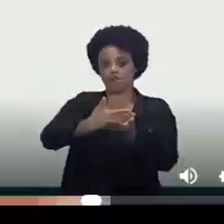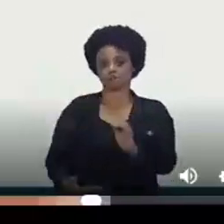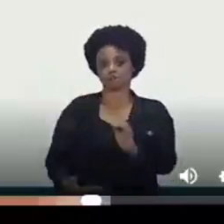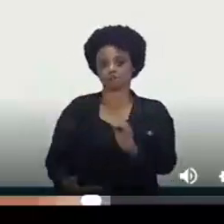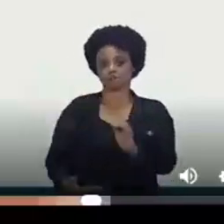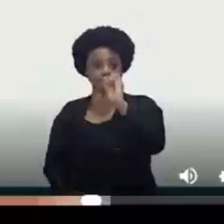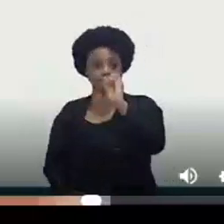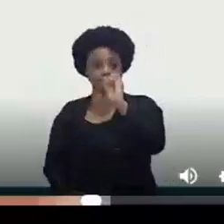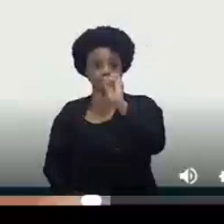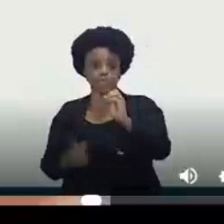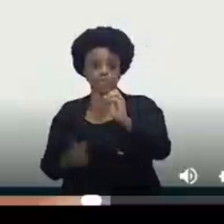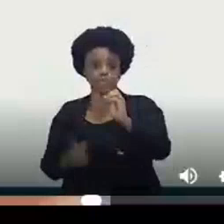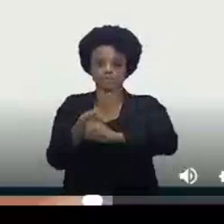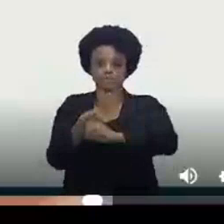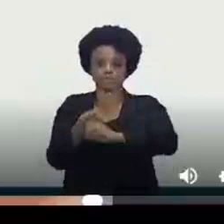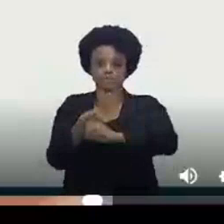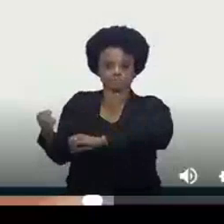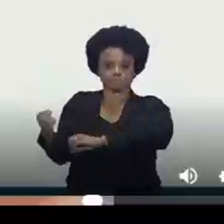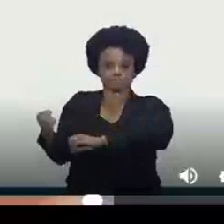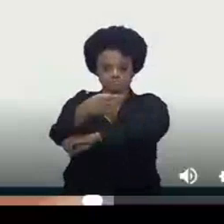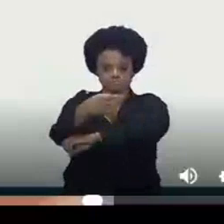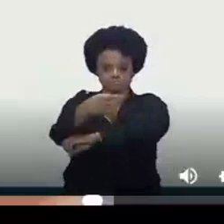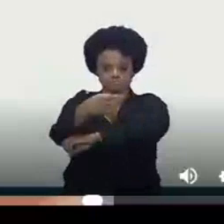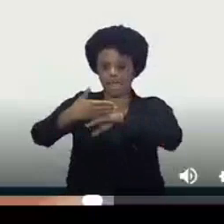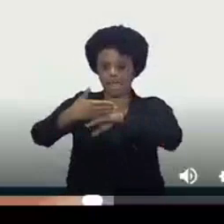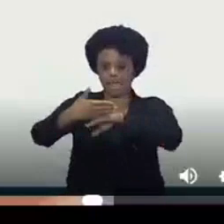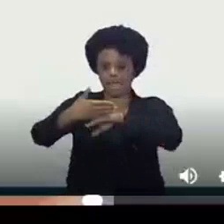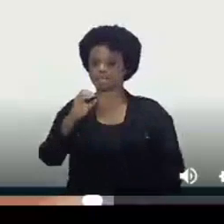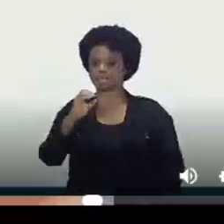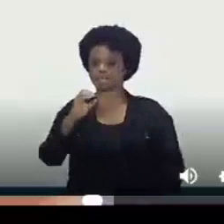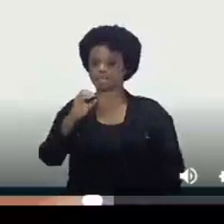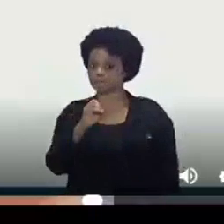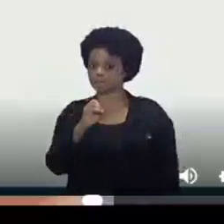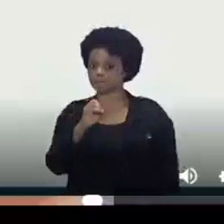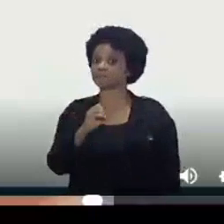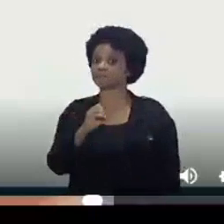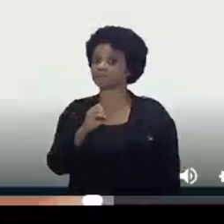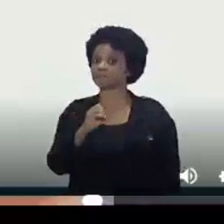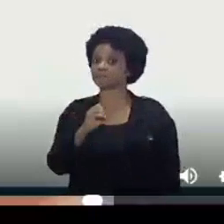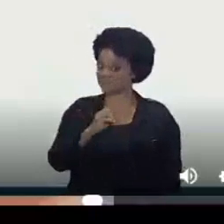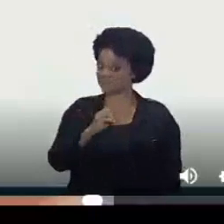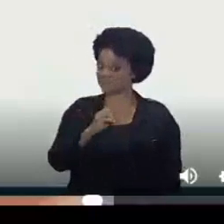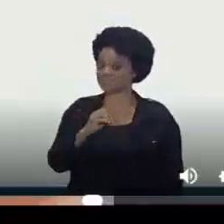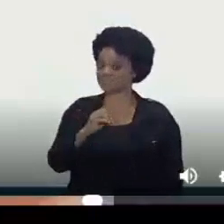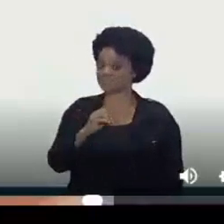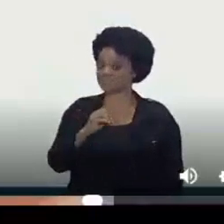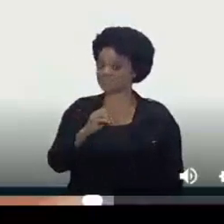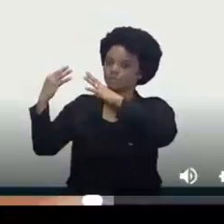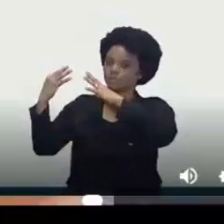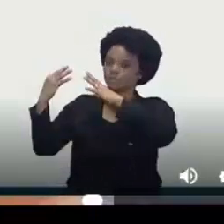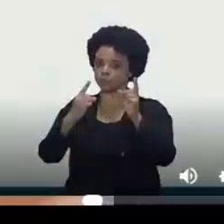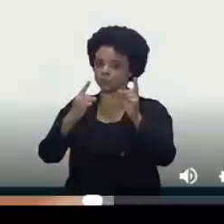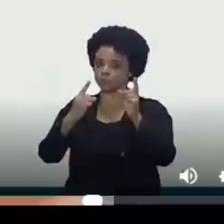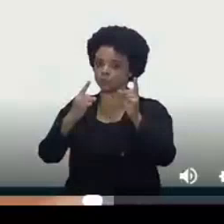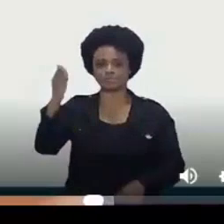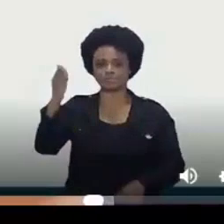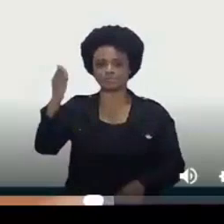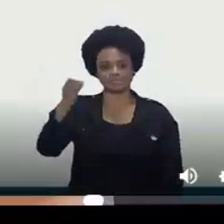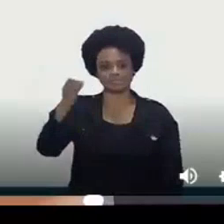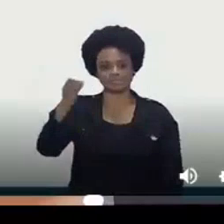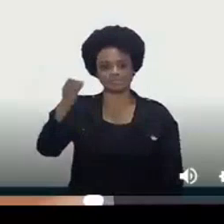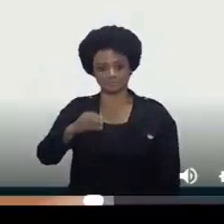nosso velocidade inicial também é 0. Ou seja, esses nossos dois termos aqui, eles vão ser eliminados,